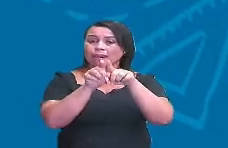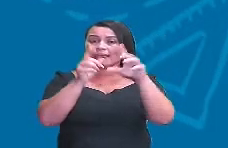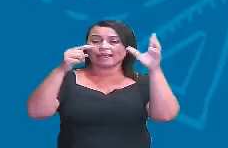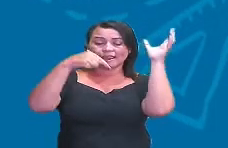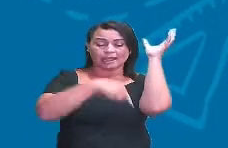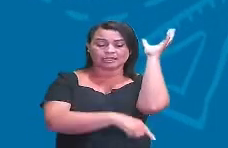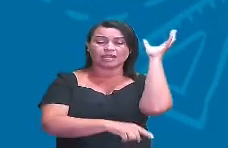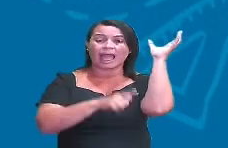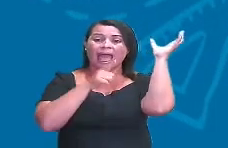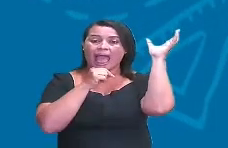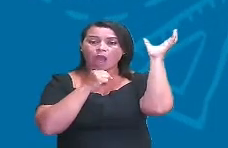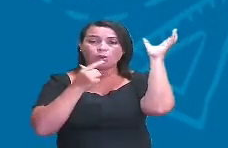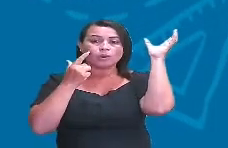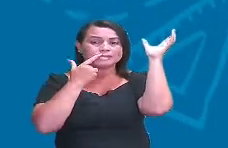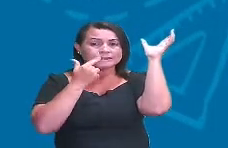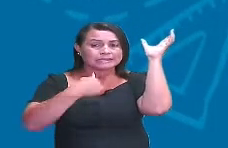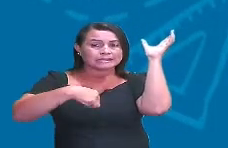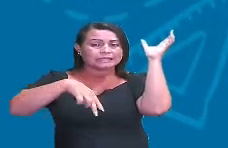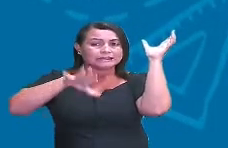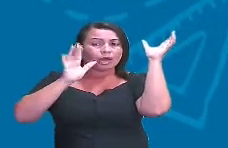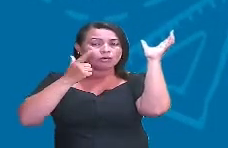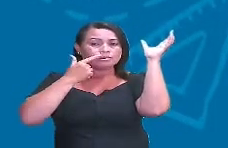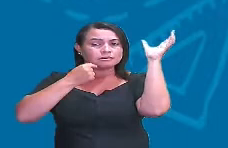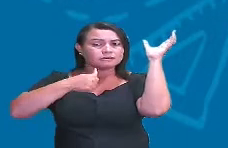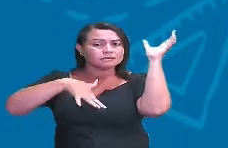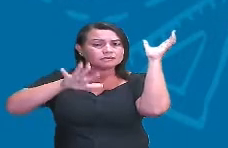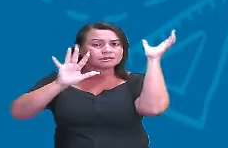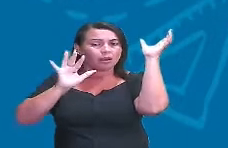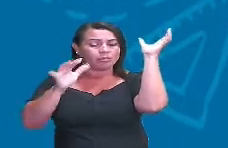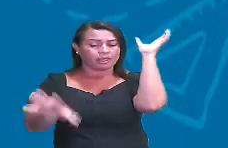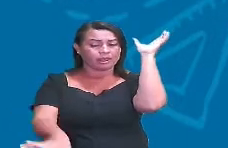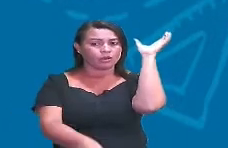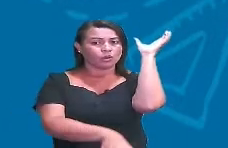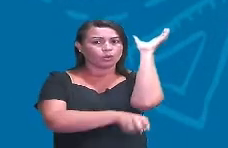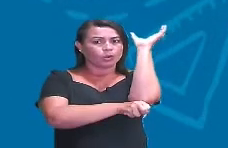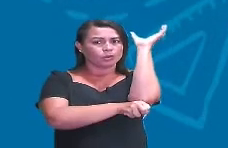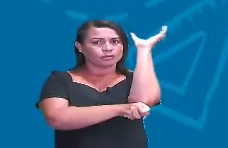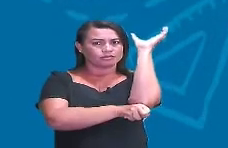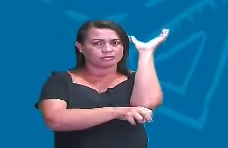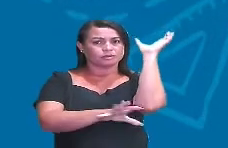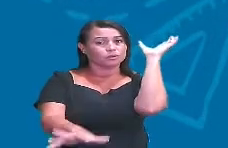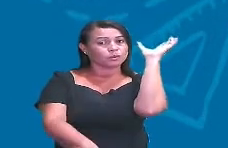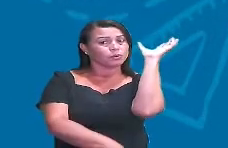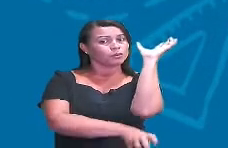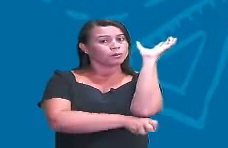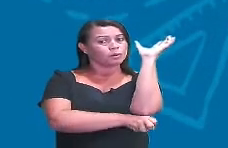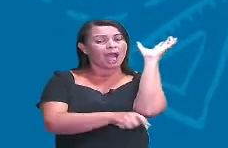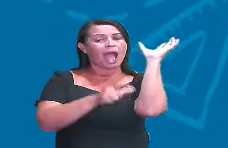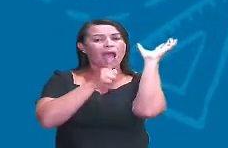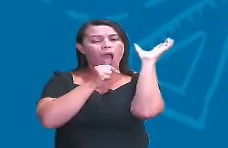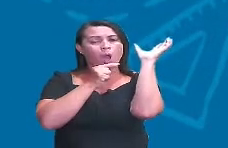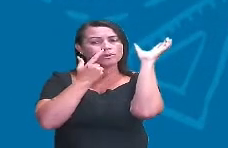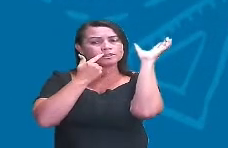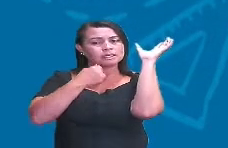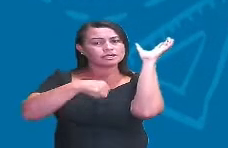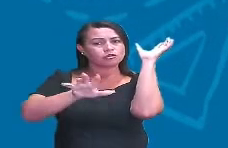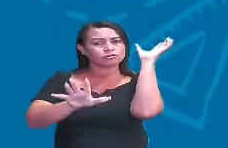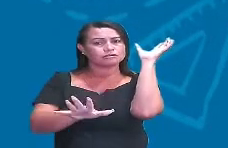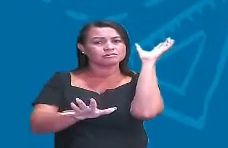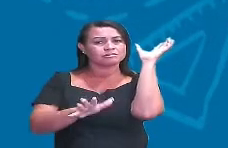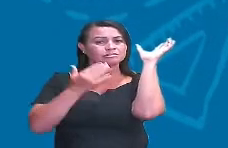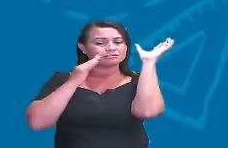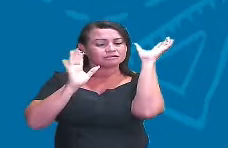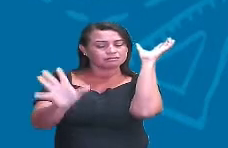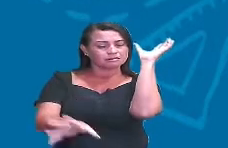solo, água e sais minerais, tá certo? Ela vai sugar do solo água e sais